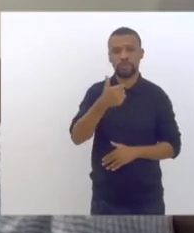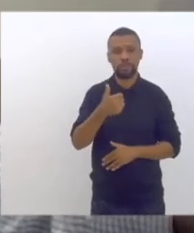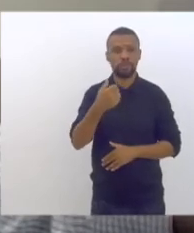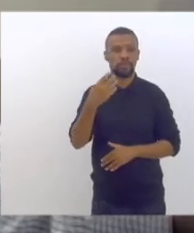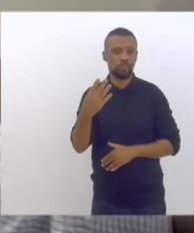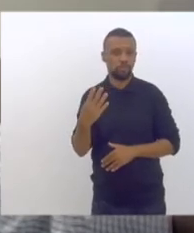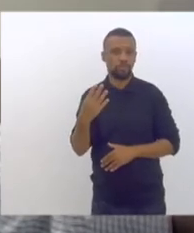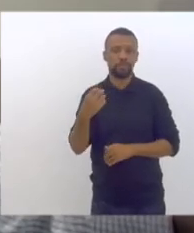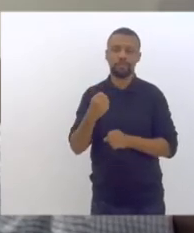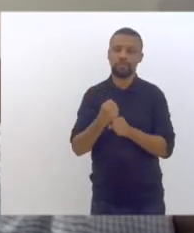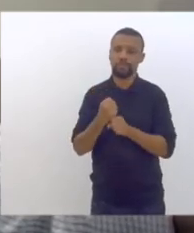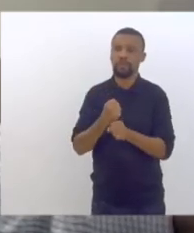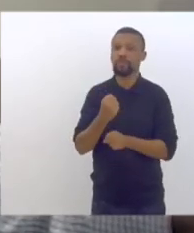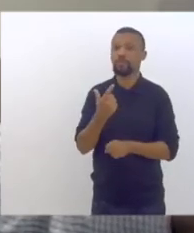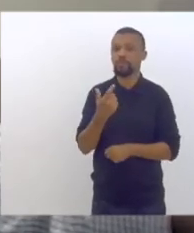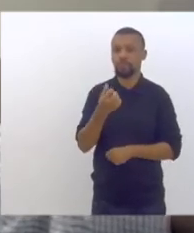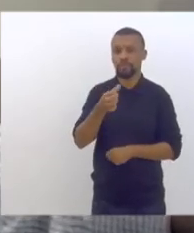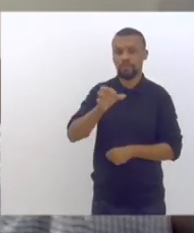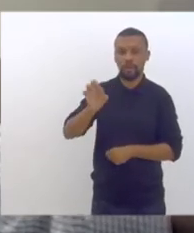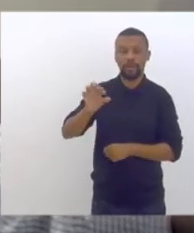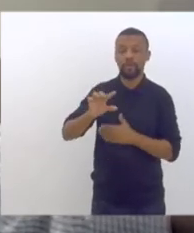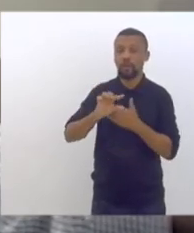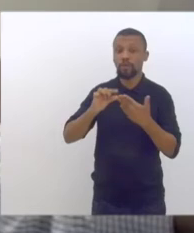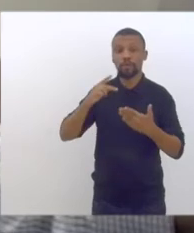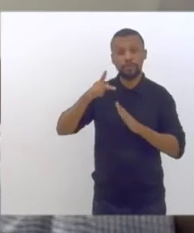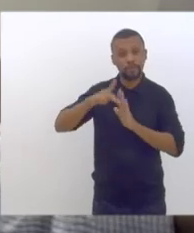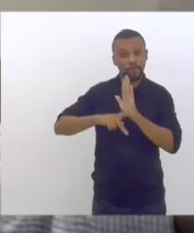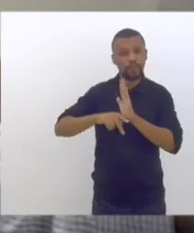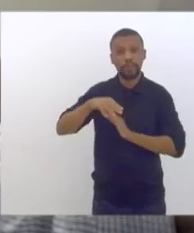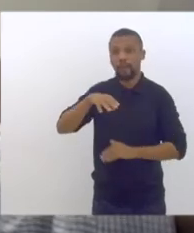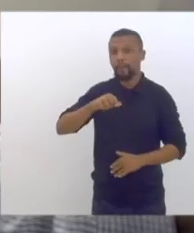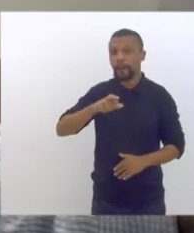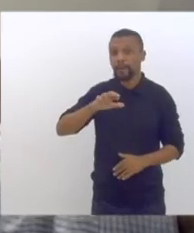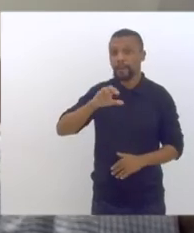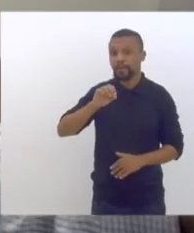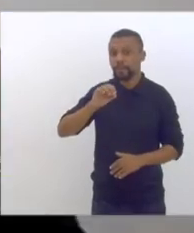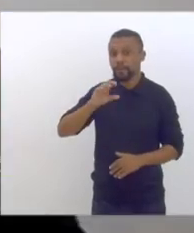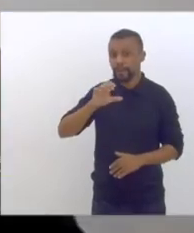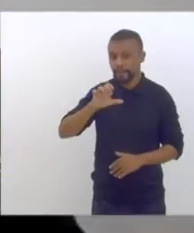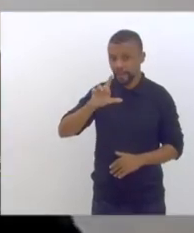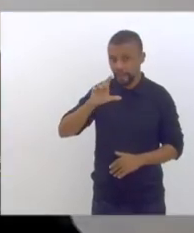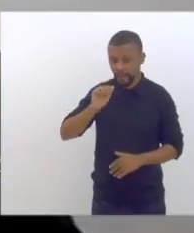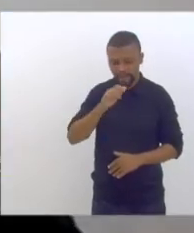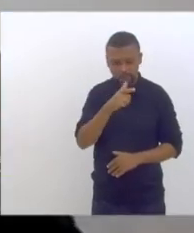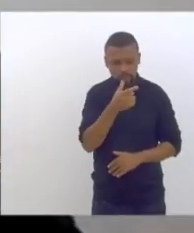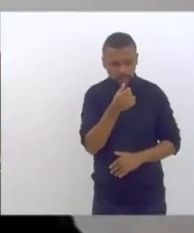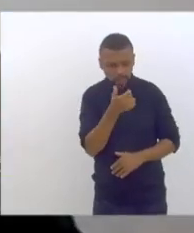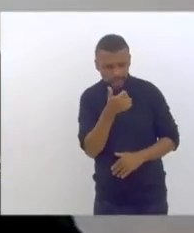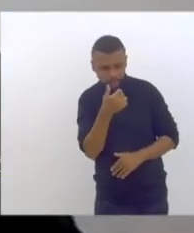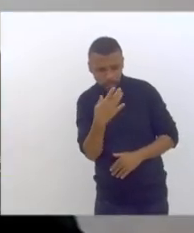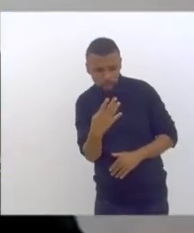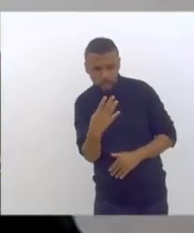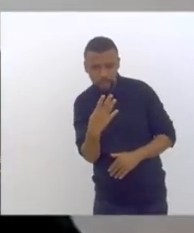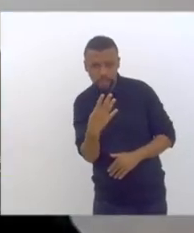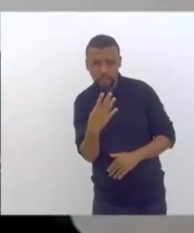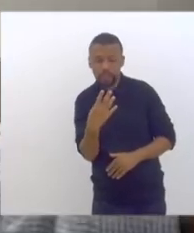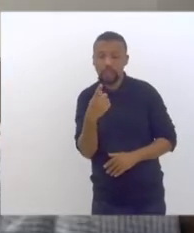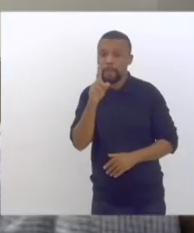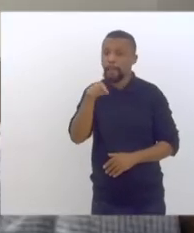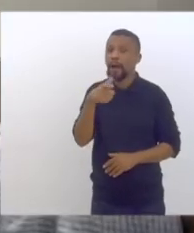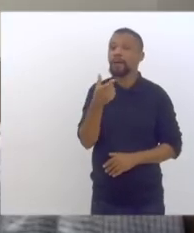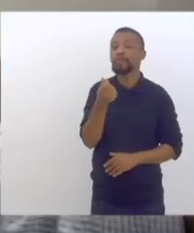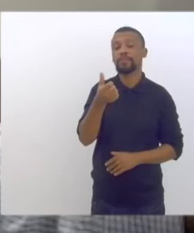214d 2019 faltando esse projeto é o máximo canela 214 214